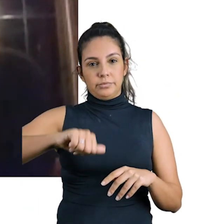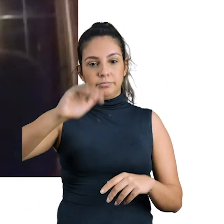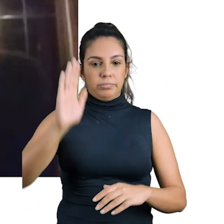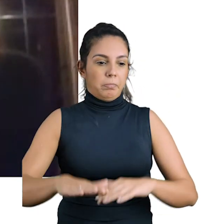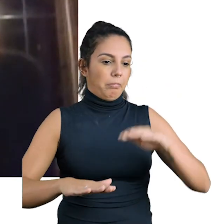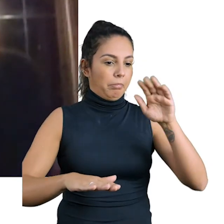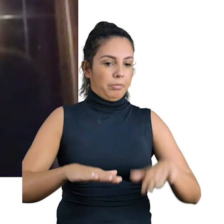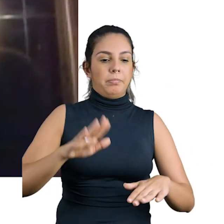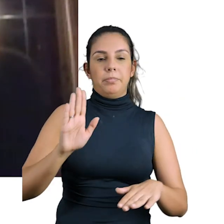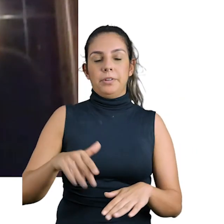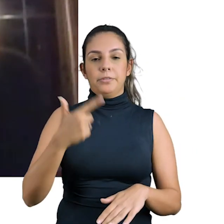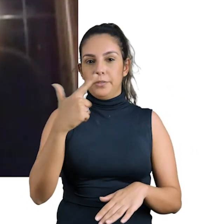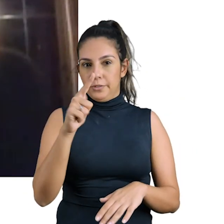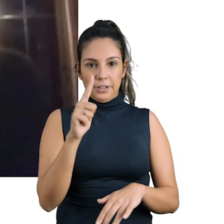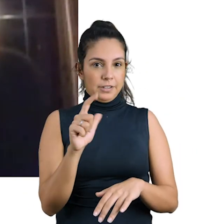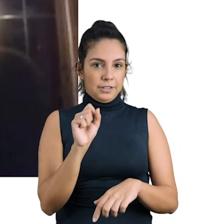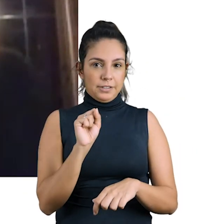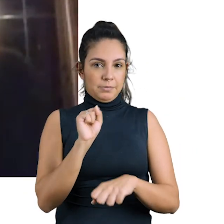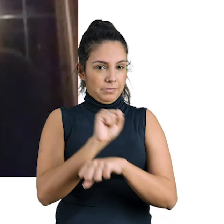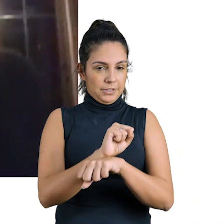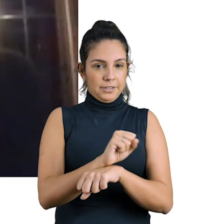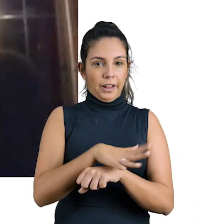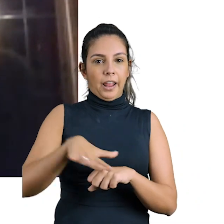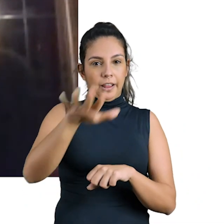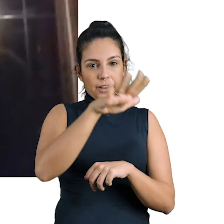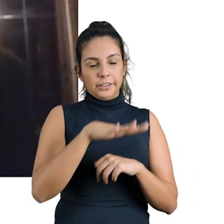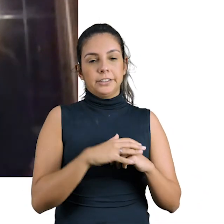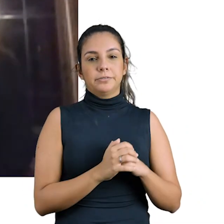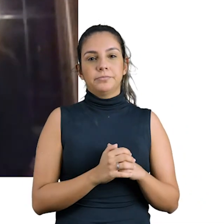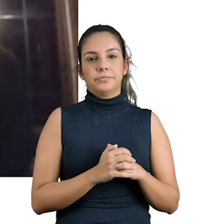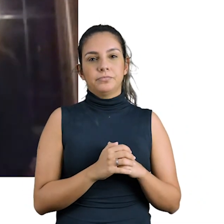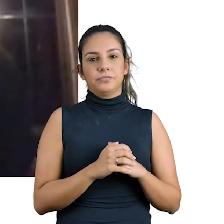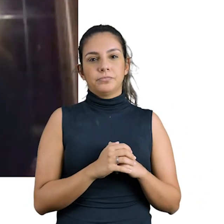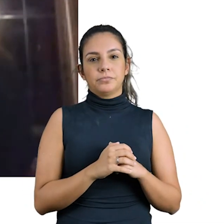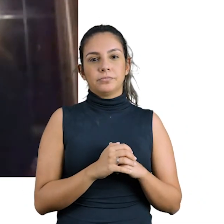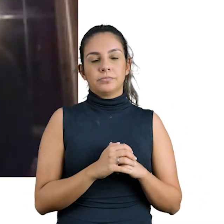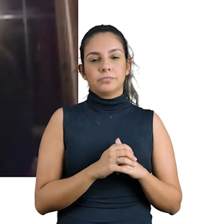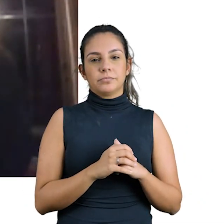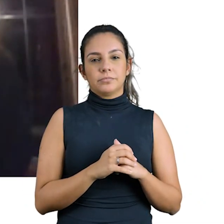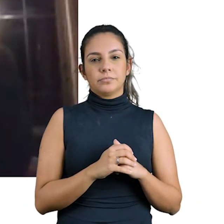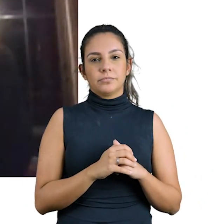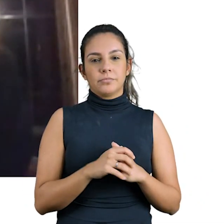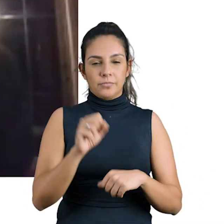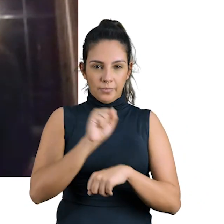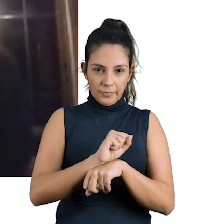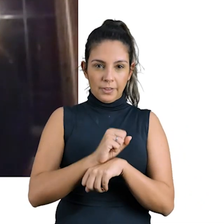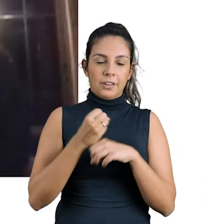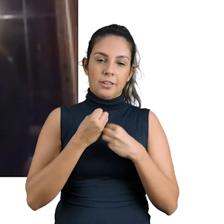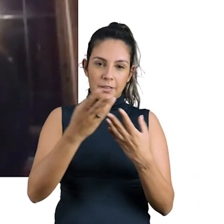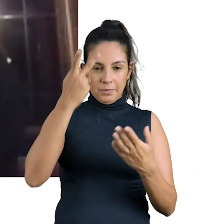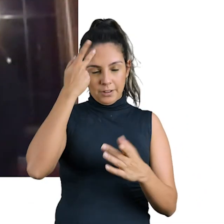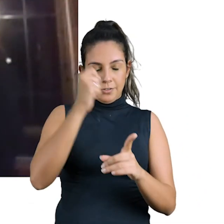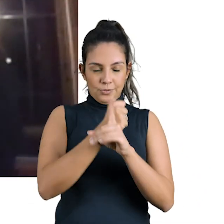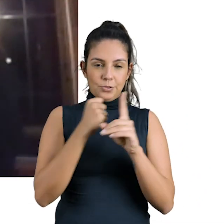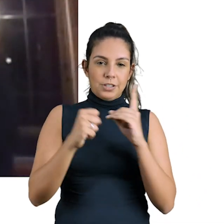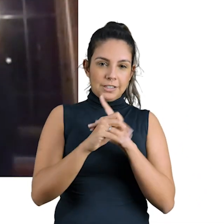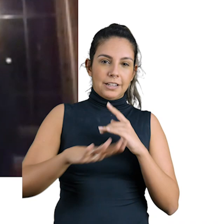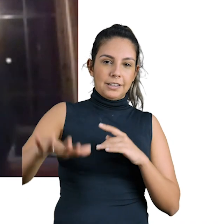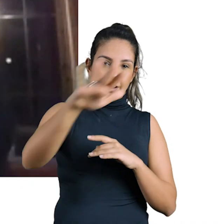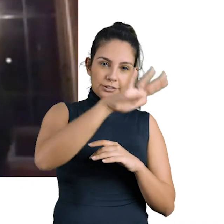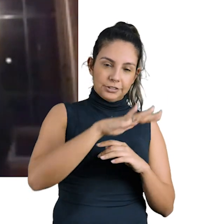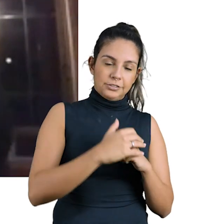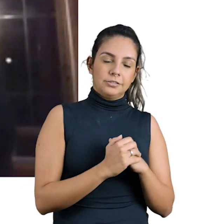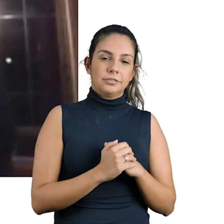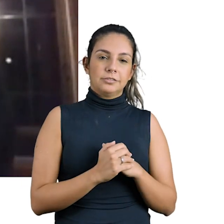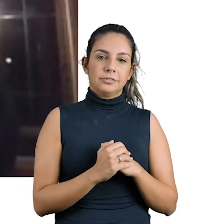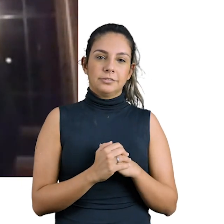após o outro, não há esperança nessa área. E, enfim, a esperança é dada pela sociedade civil,